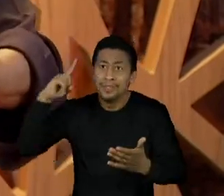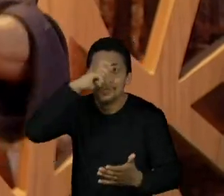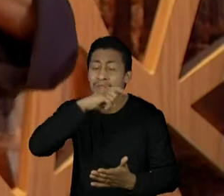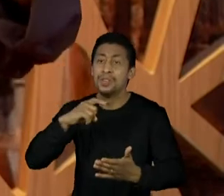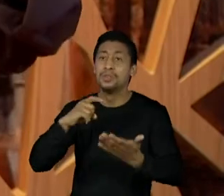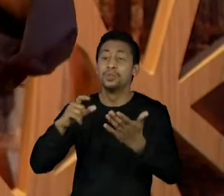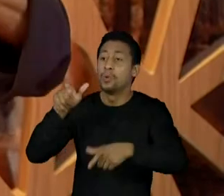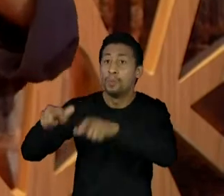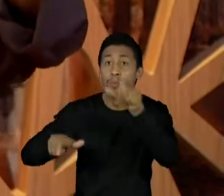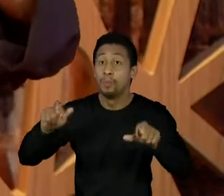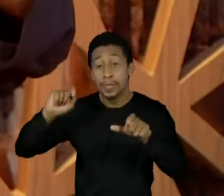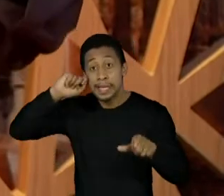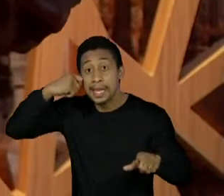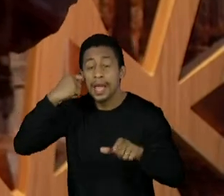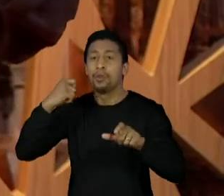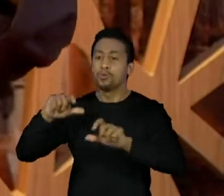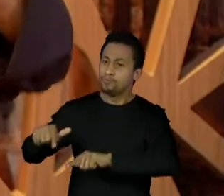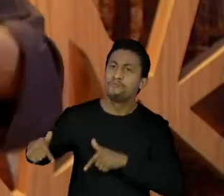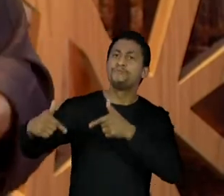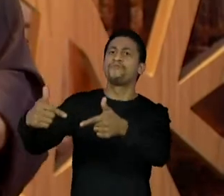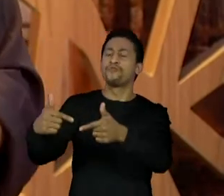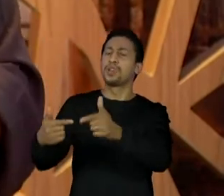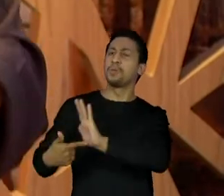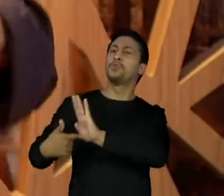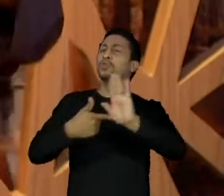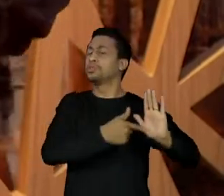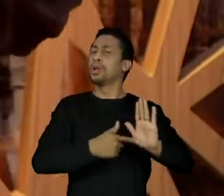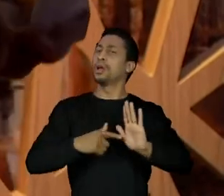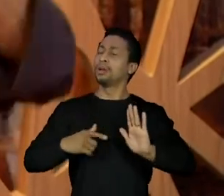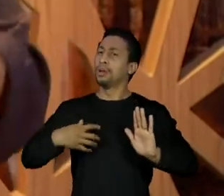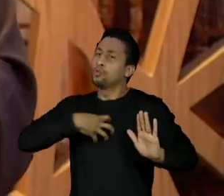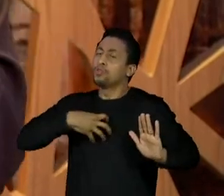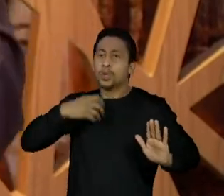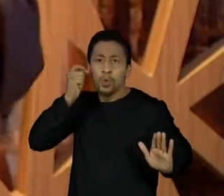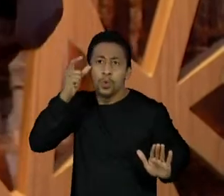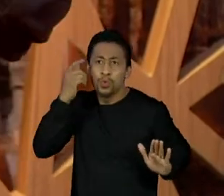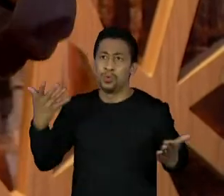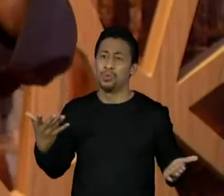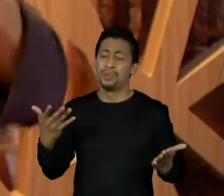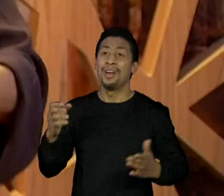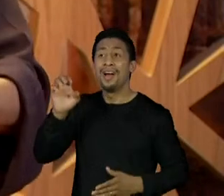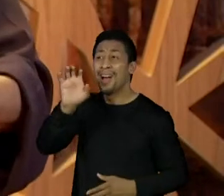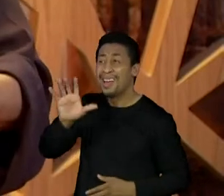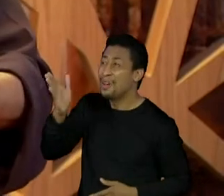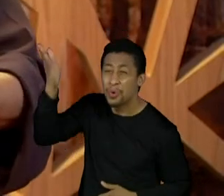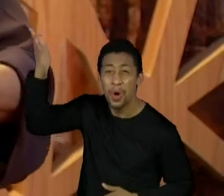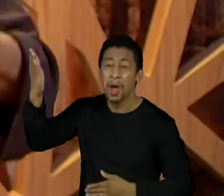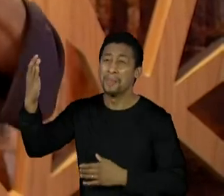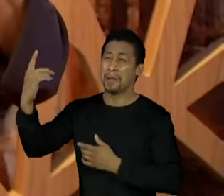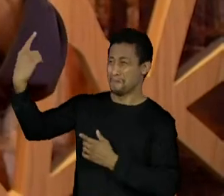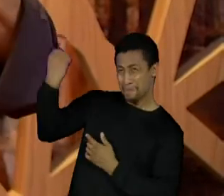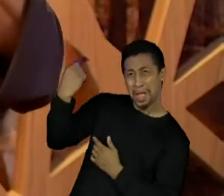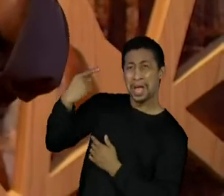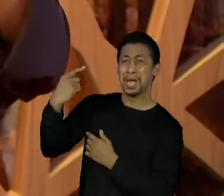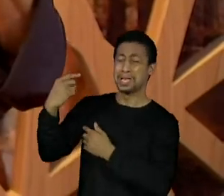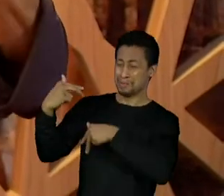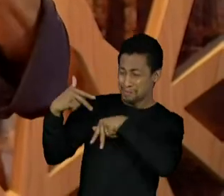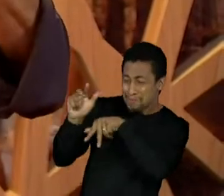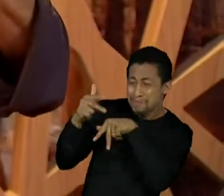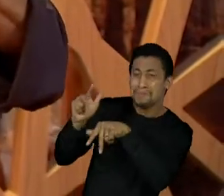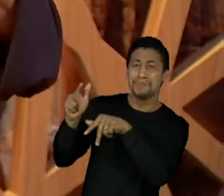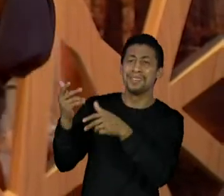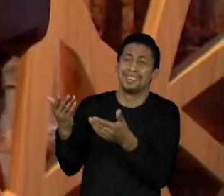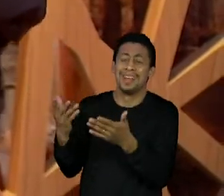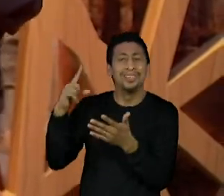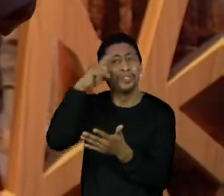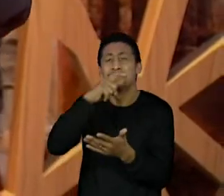povo negro. A Igreja Católica continua sendo eurocêntrica, dominadora, excludente, não